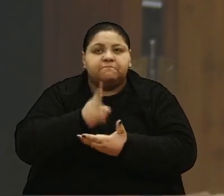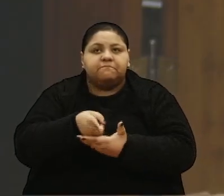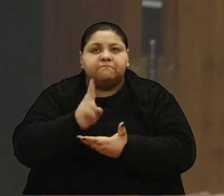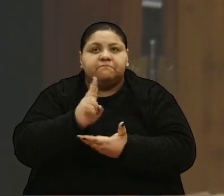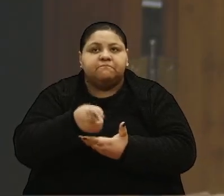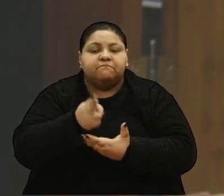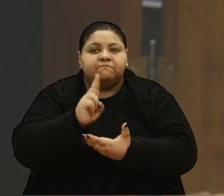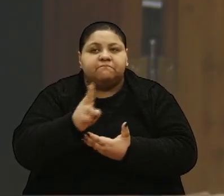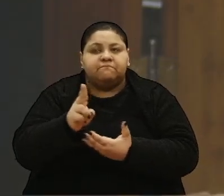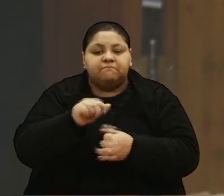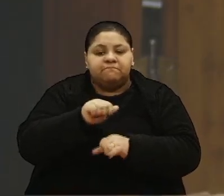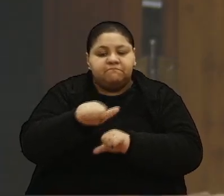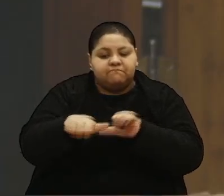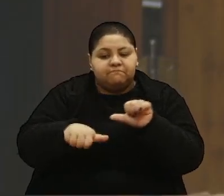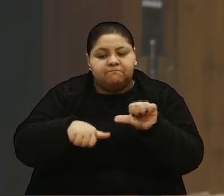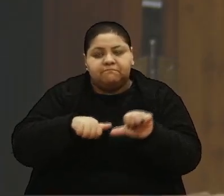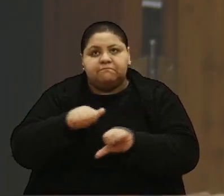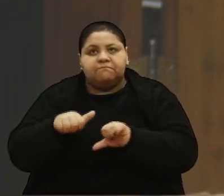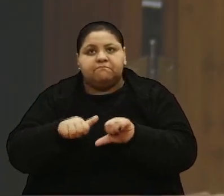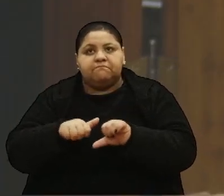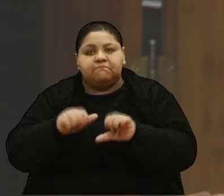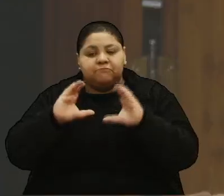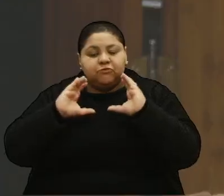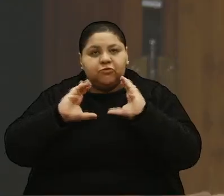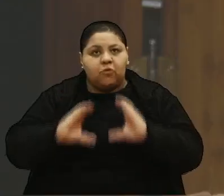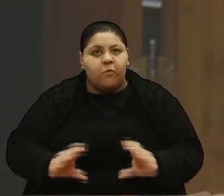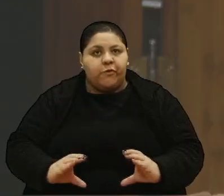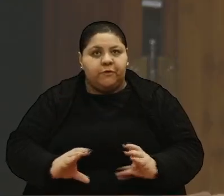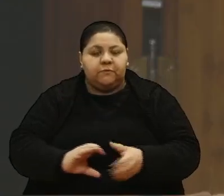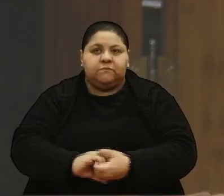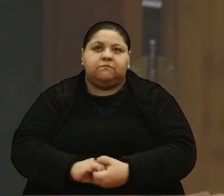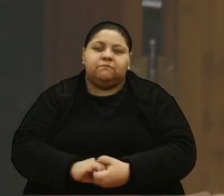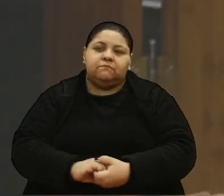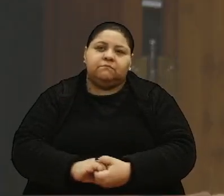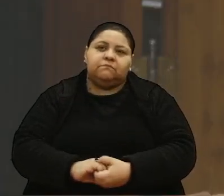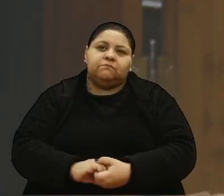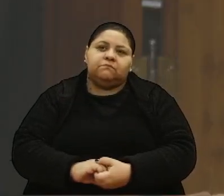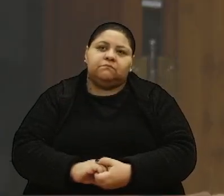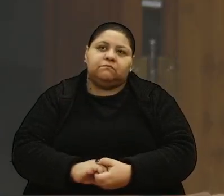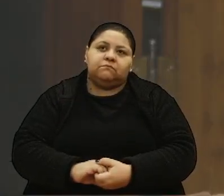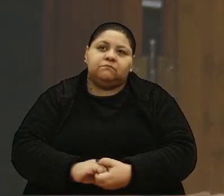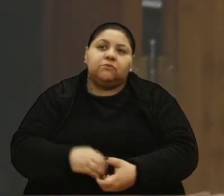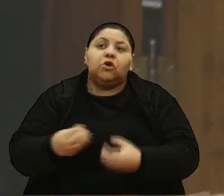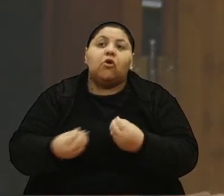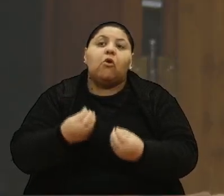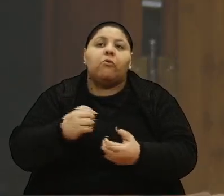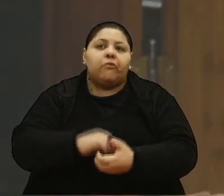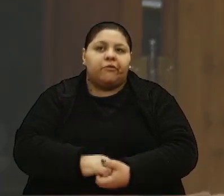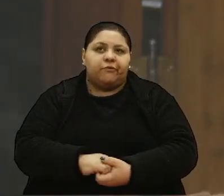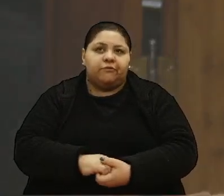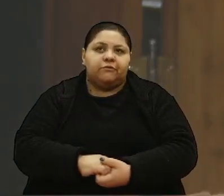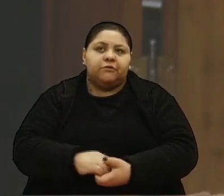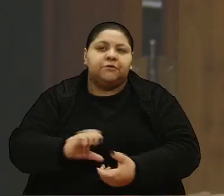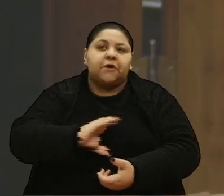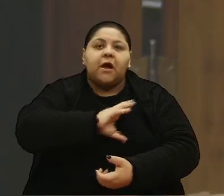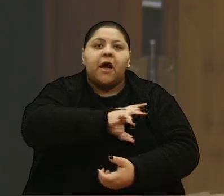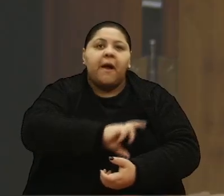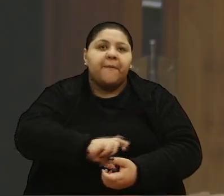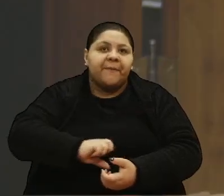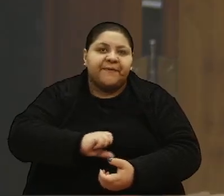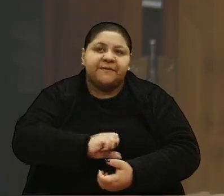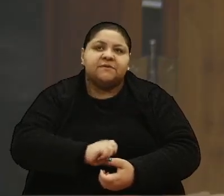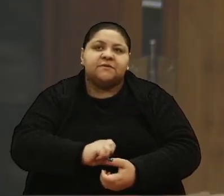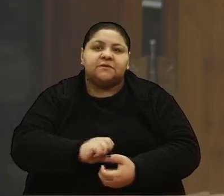na transformação de comportamentos. E de que forma? Com amor,